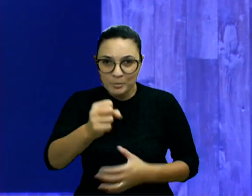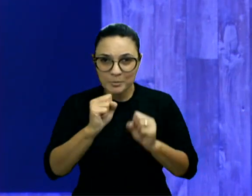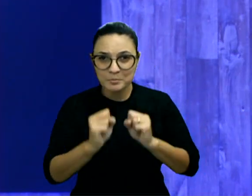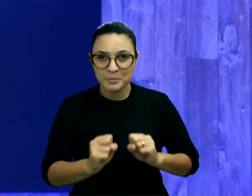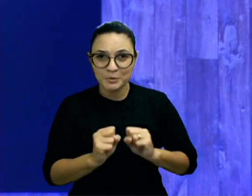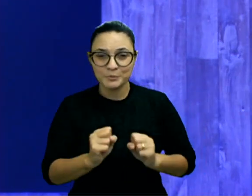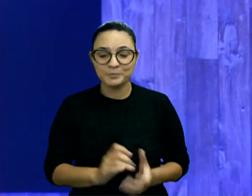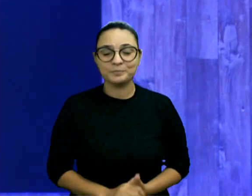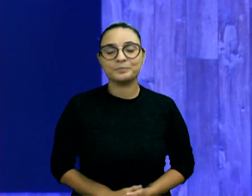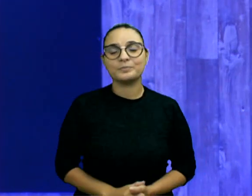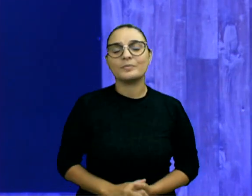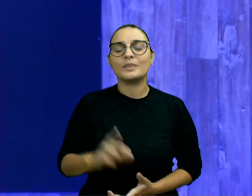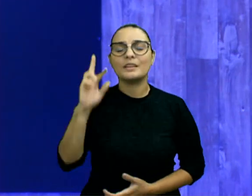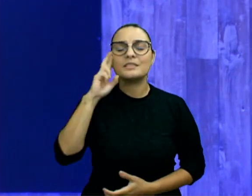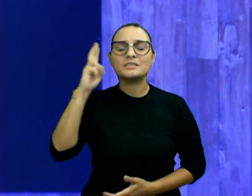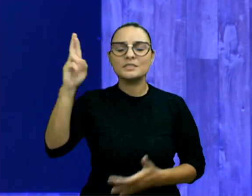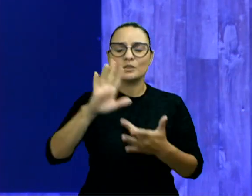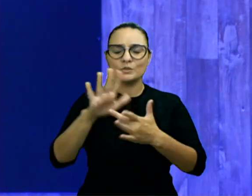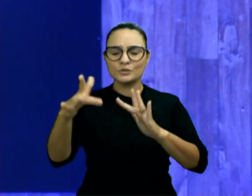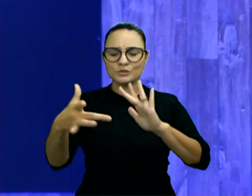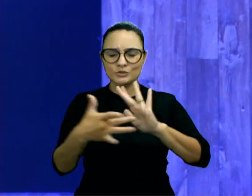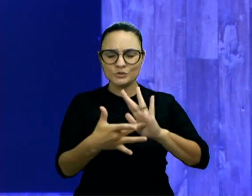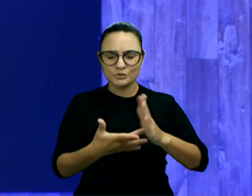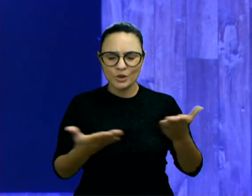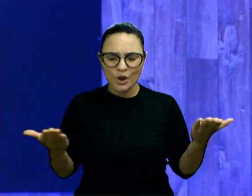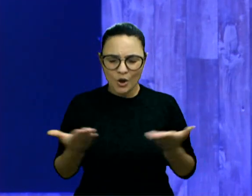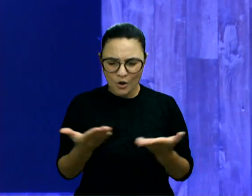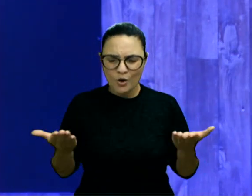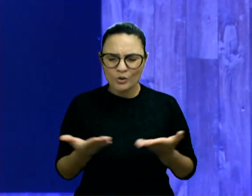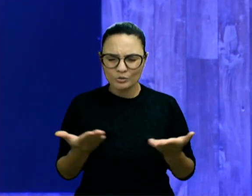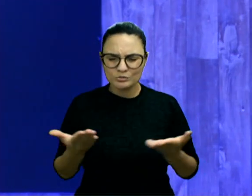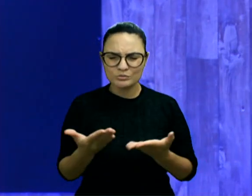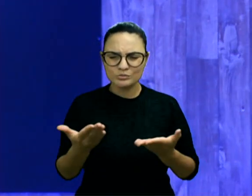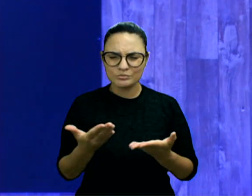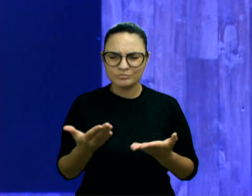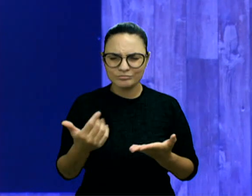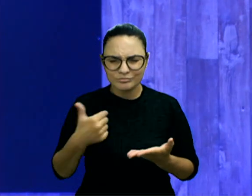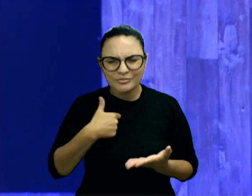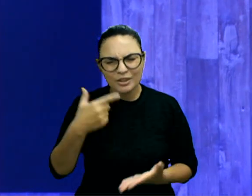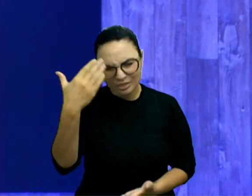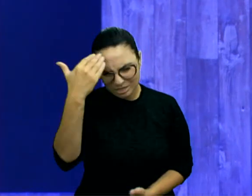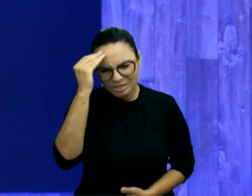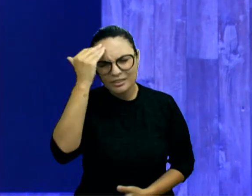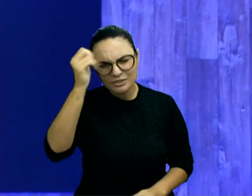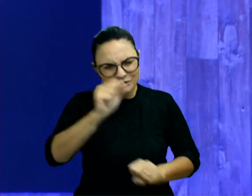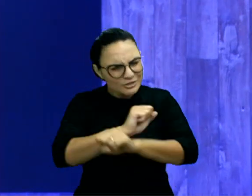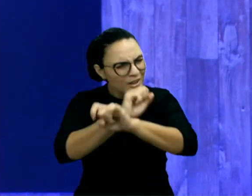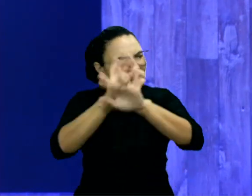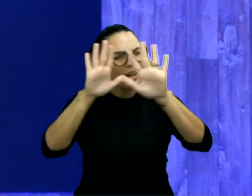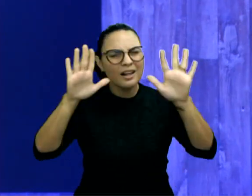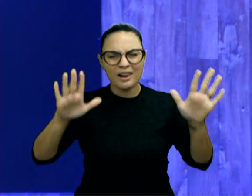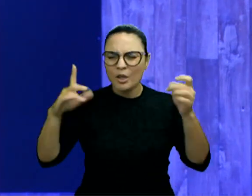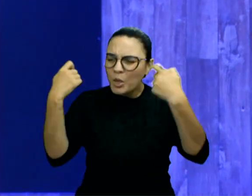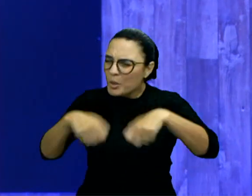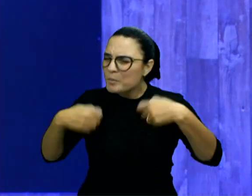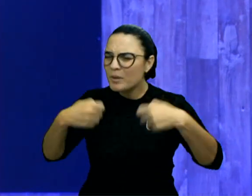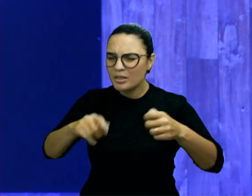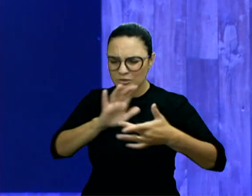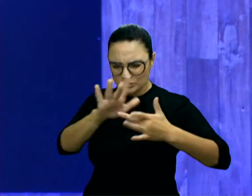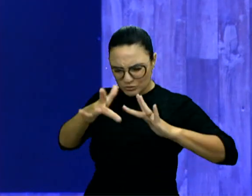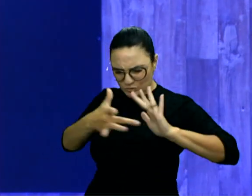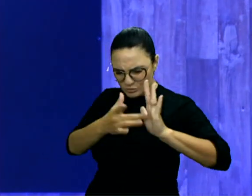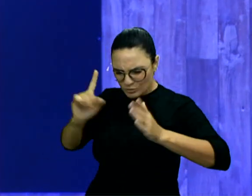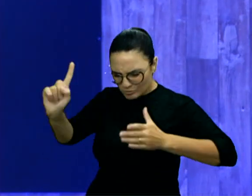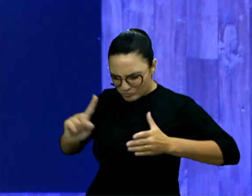Jesus, nesta noite, ao ouvir a tua palavra, eu entendi que eu preciso de ti. Perdoa